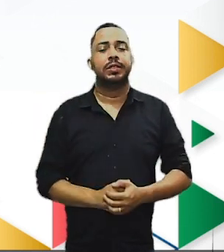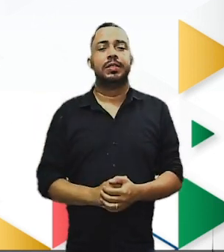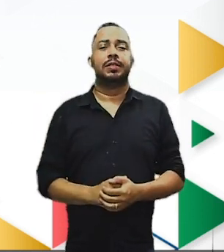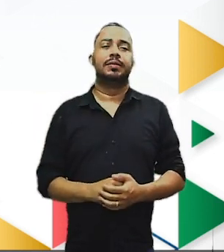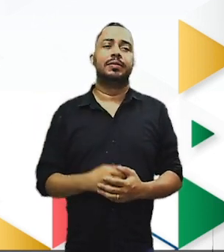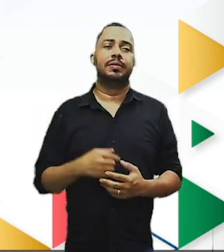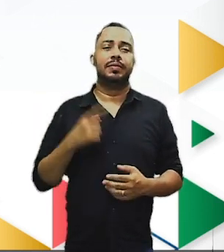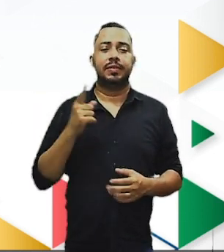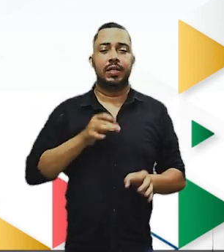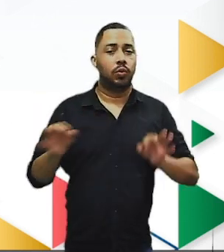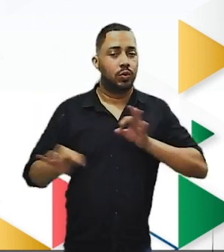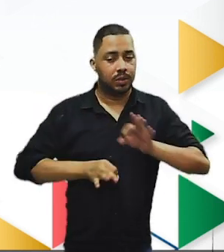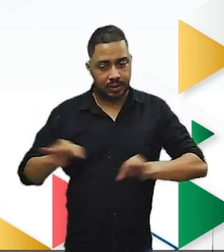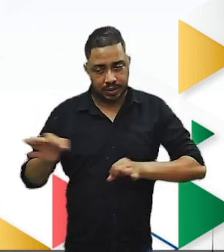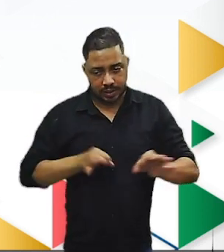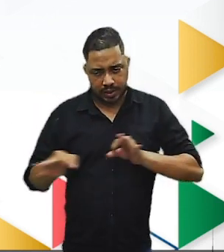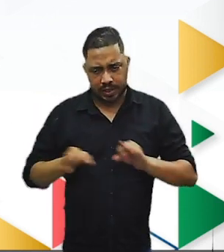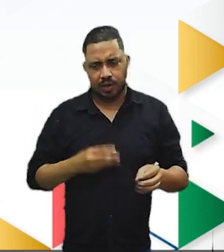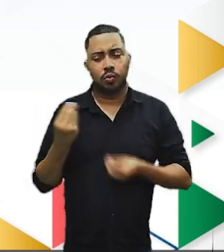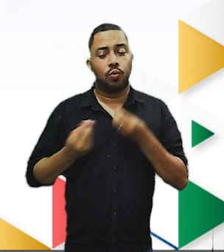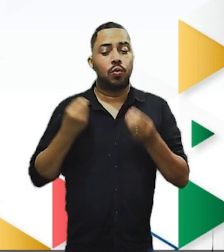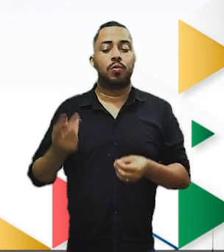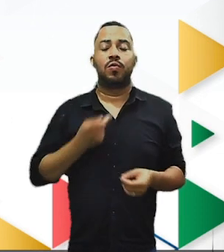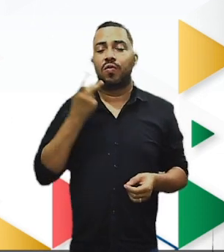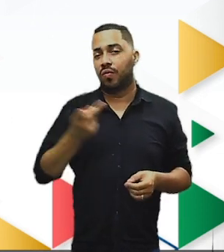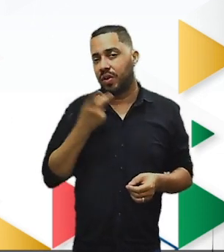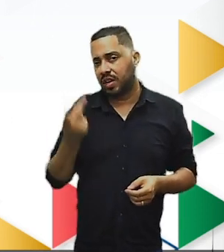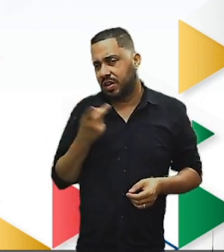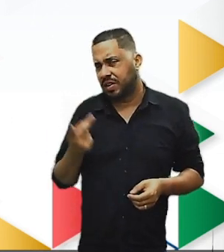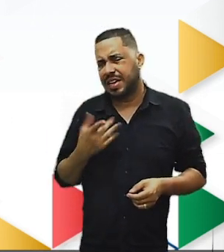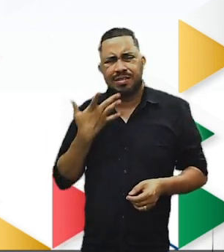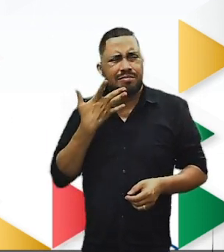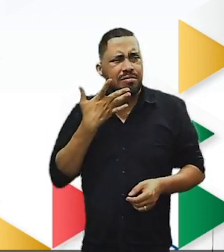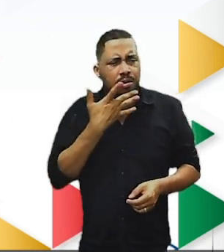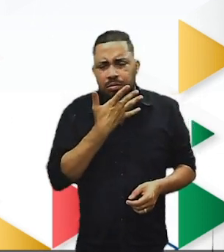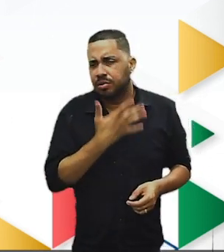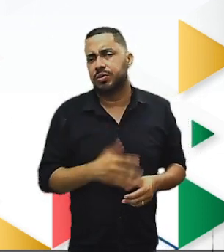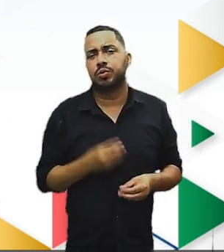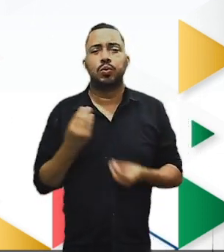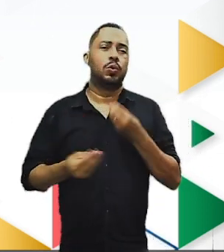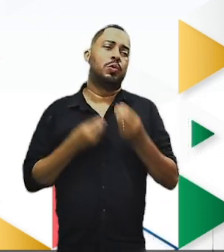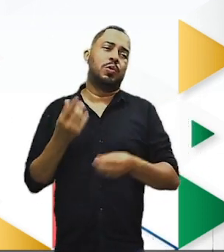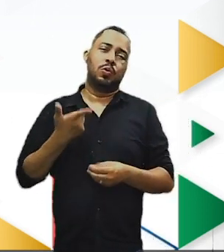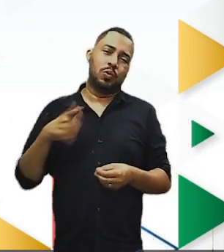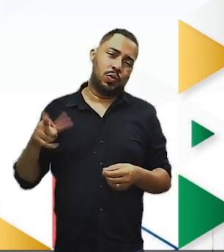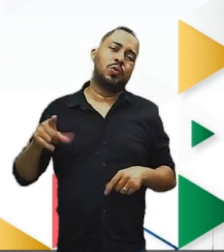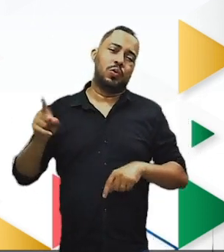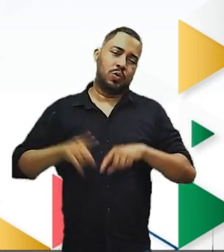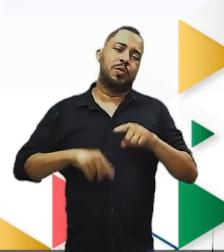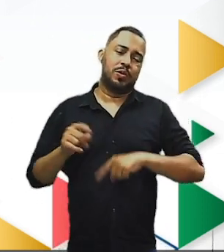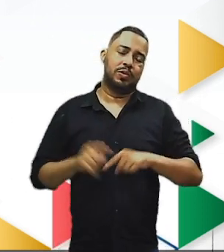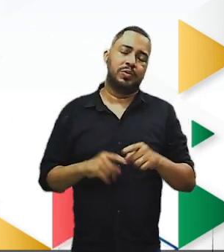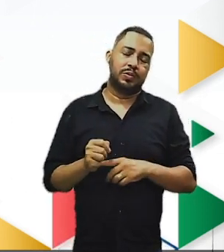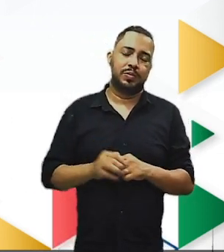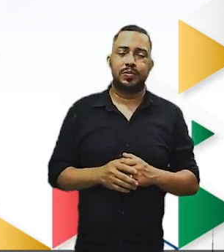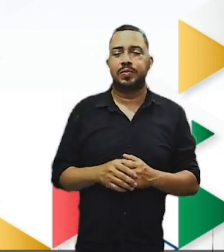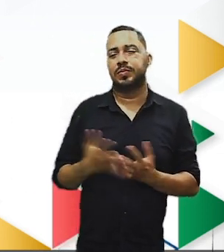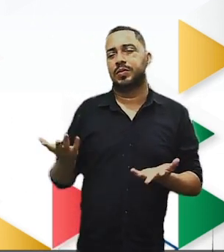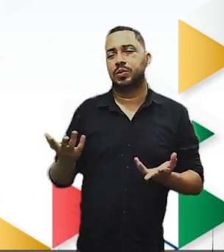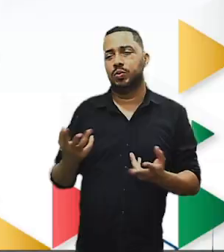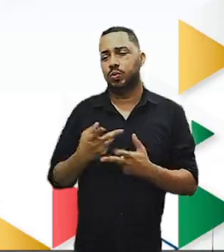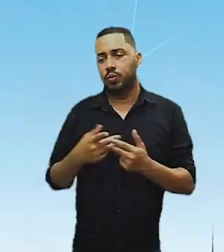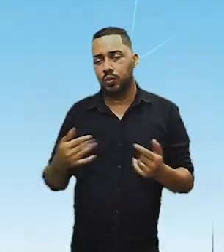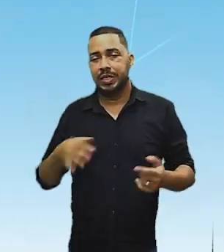a organização. É como se dissesse, é tão gostoso quanto um outro produto com proteína animal. Então,